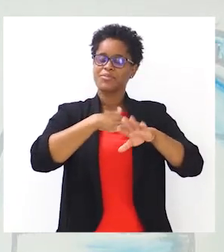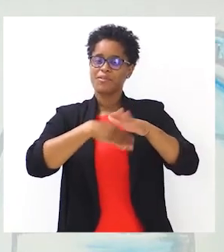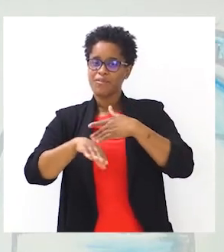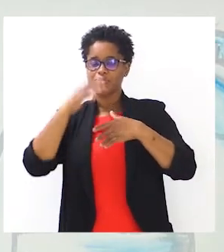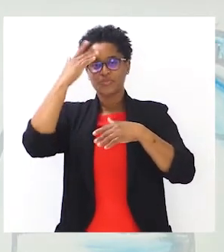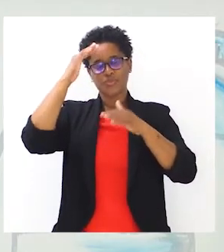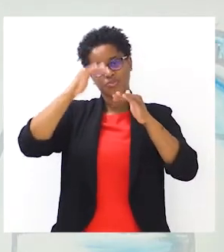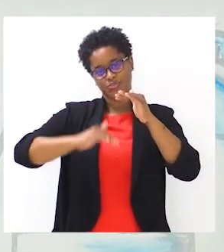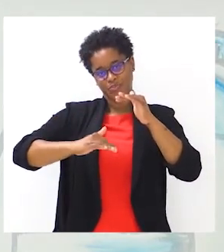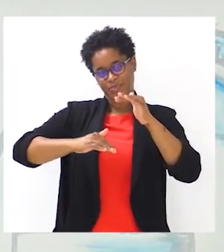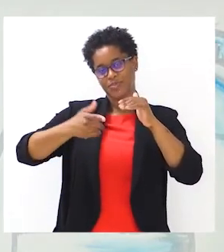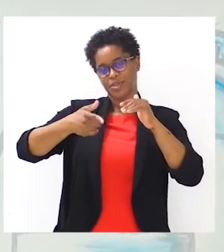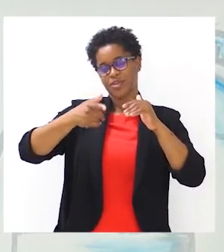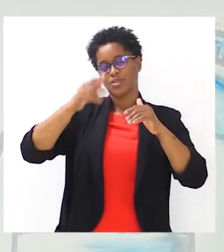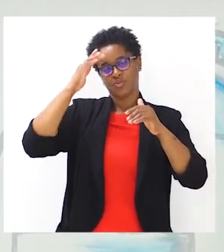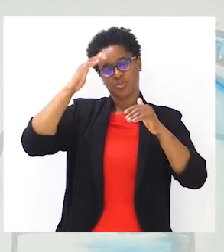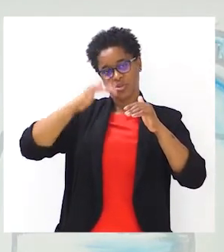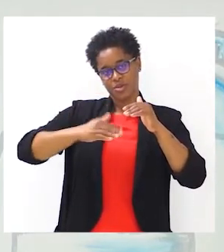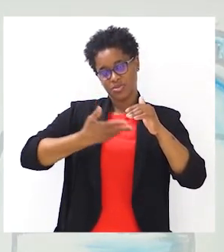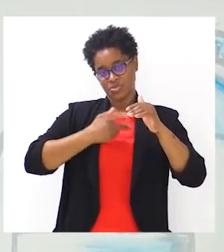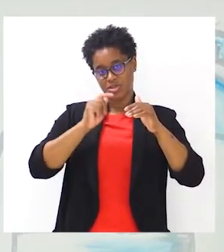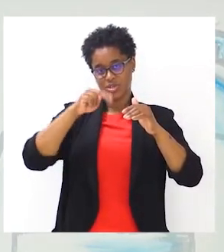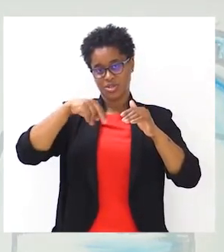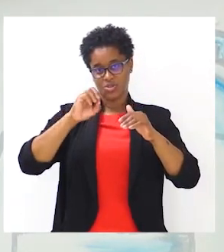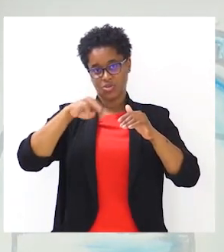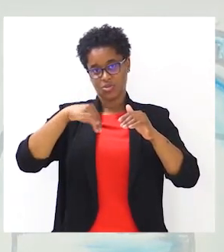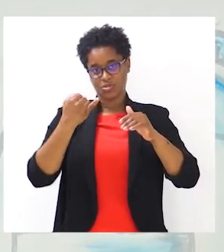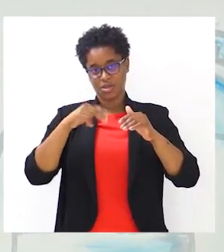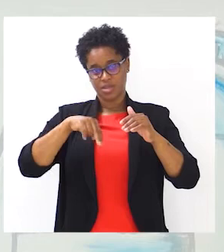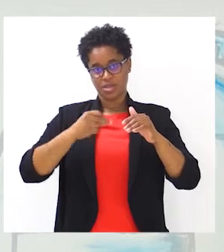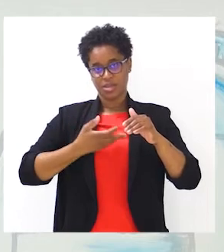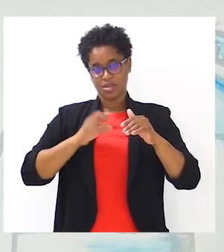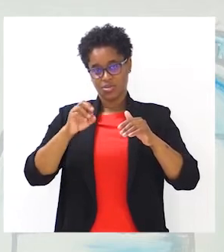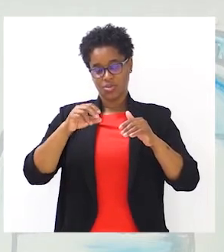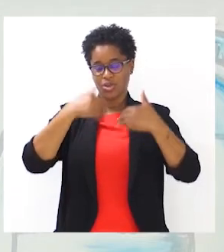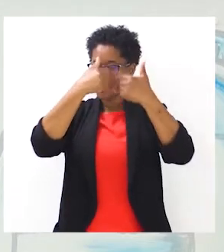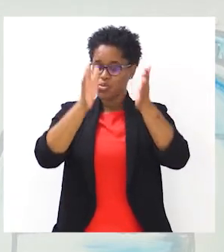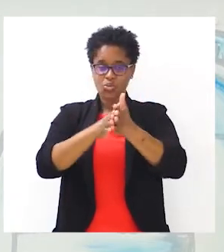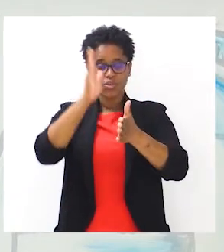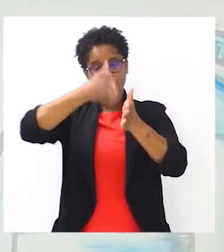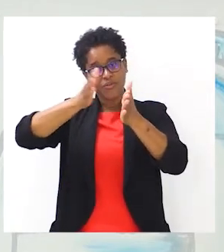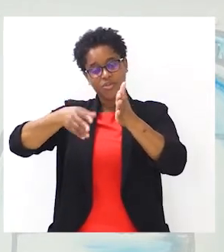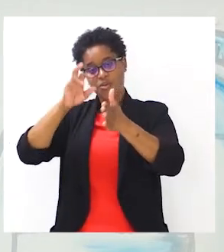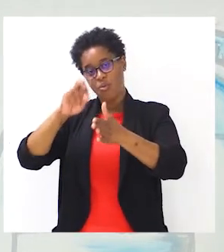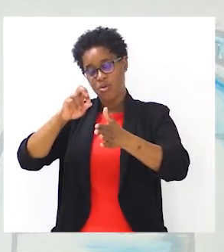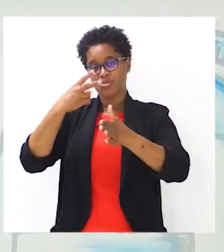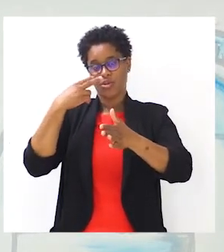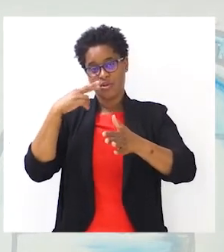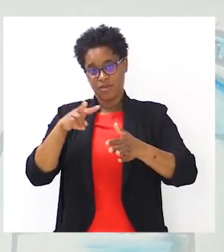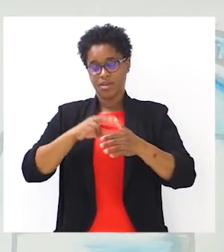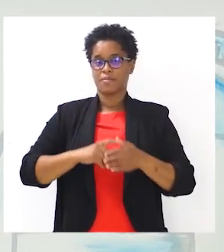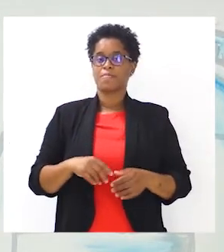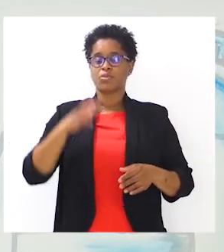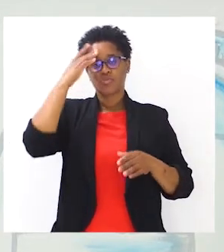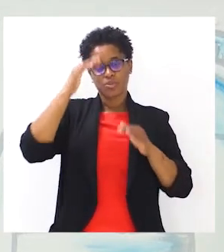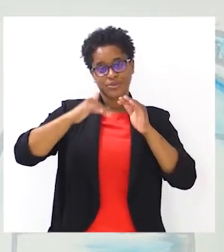o denominador, que é o inteiro dividido em 8 partes. Estão a ver? E